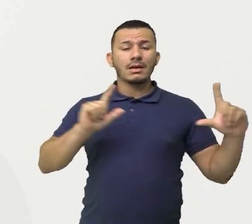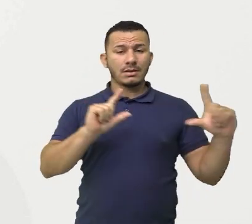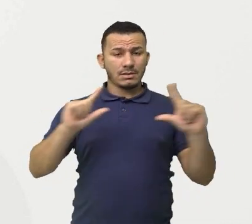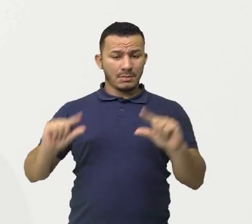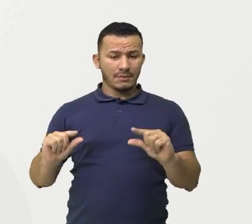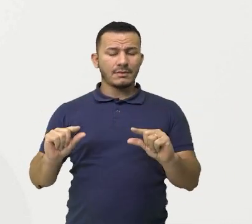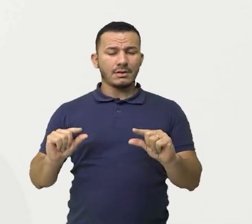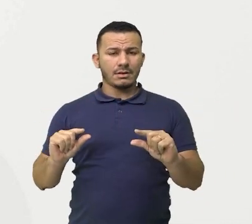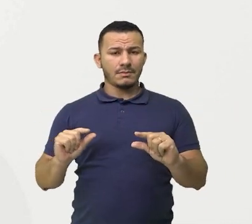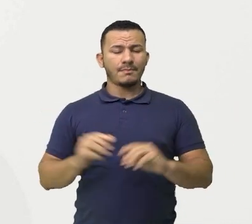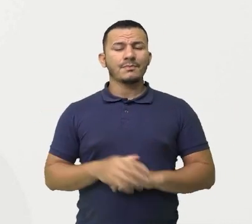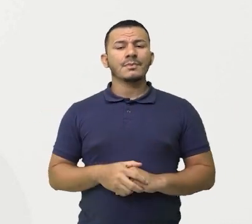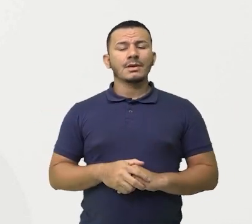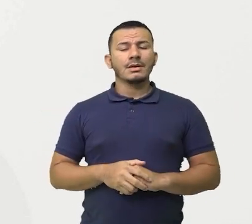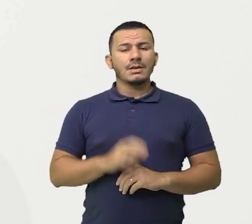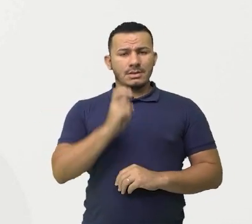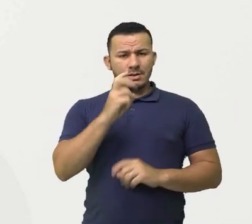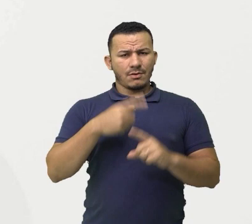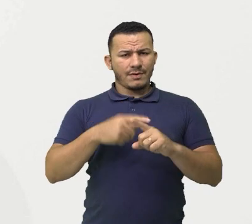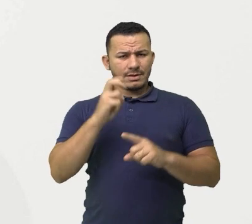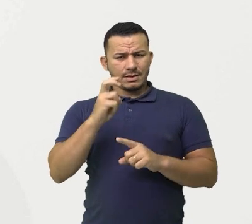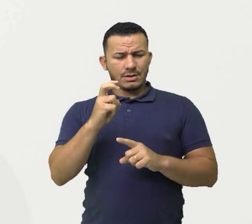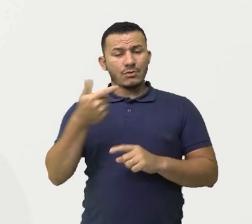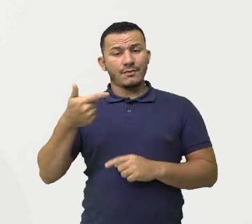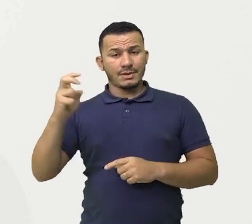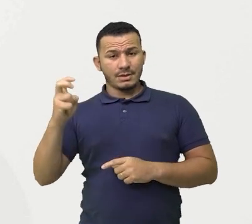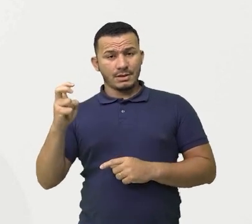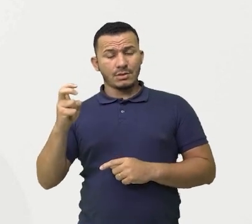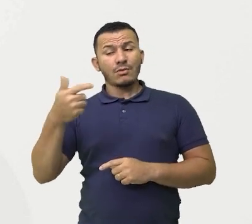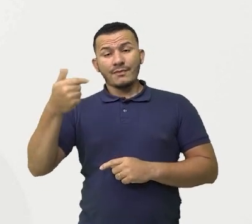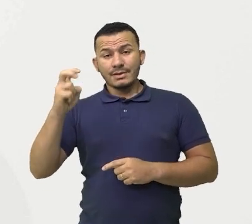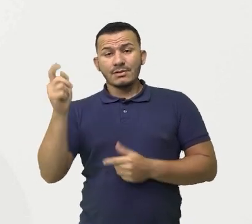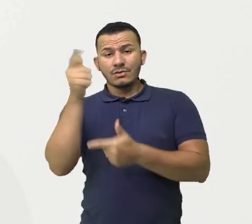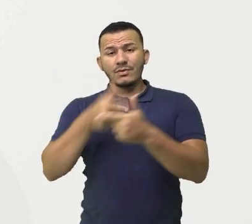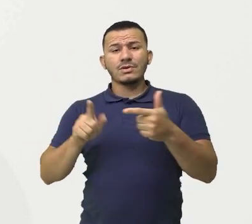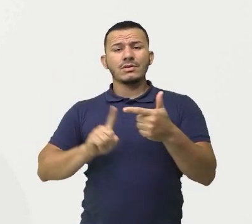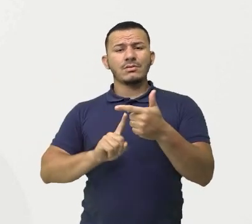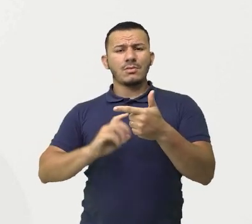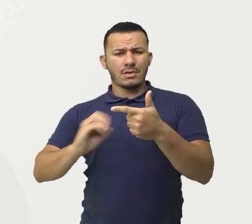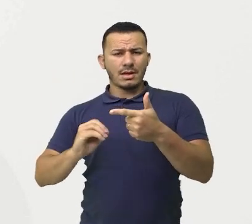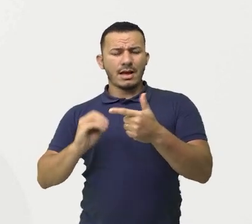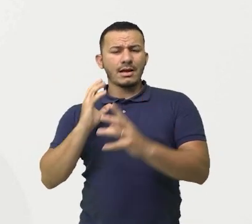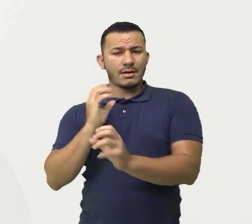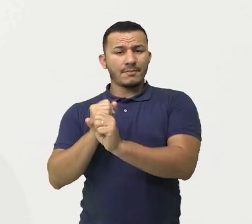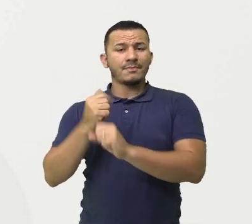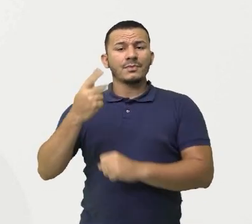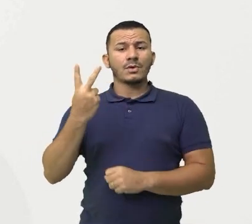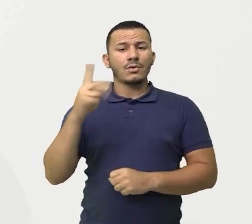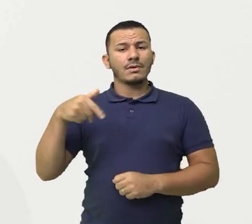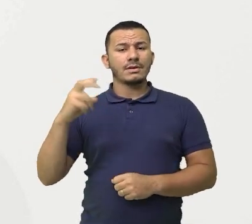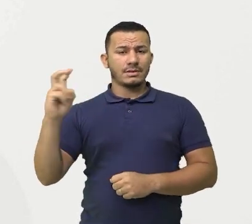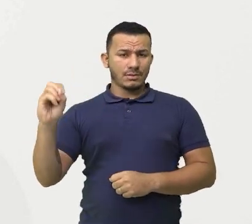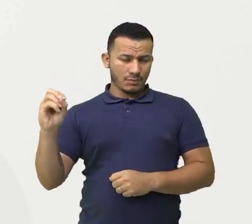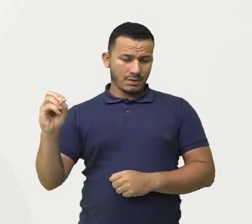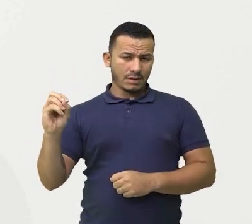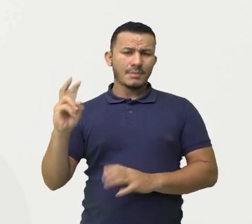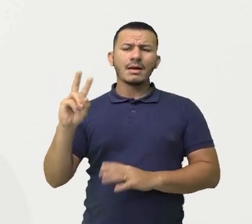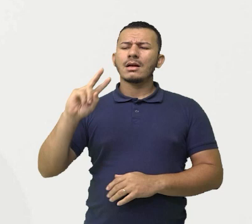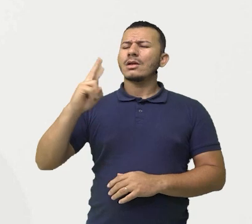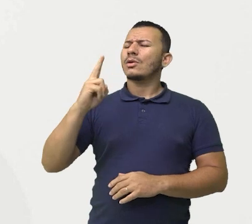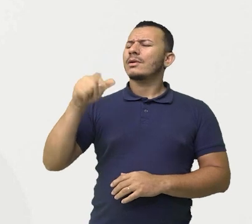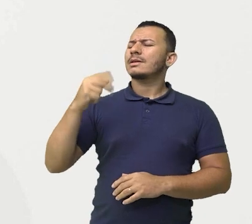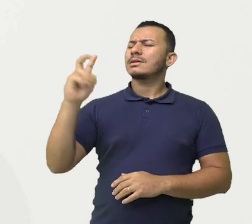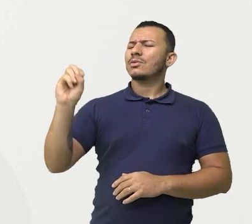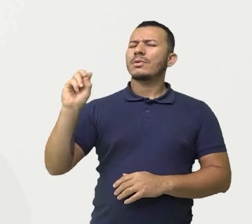né? Fazemos 5 vezes 5, 25, dividido por 10, 2,50. O que o 2,50 representa? O